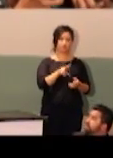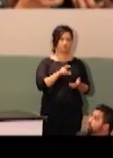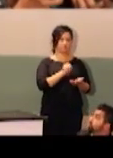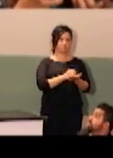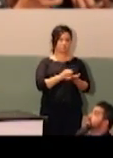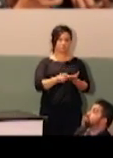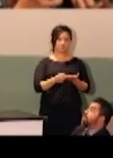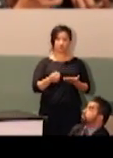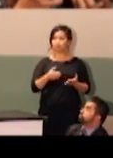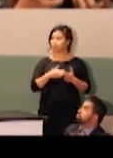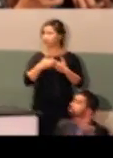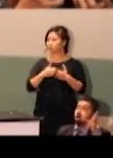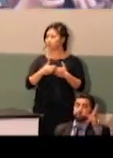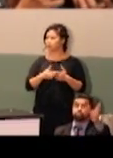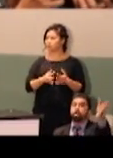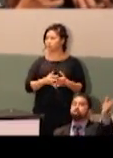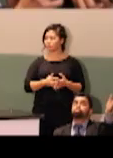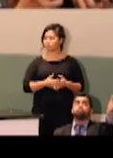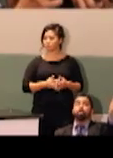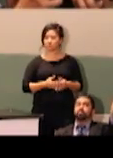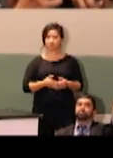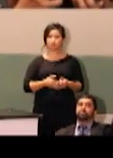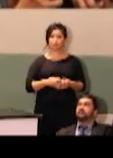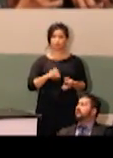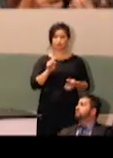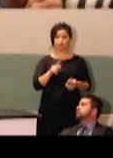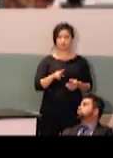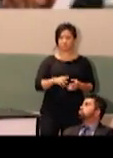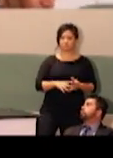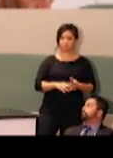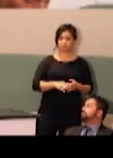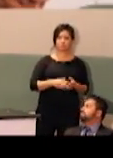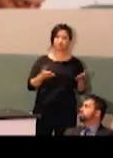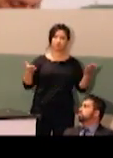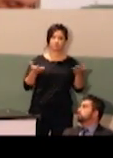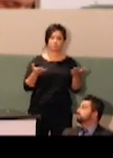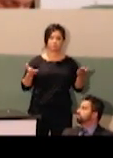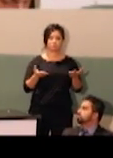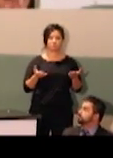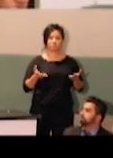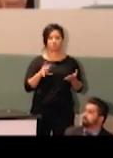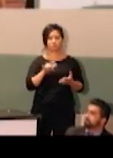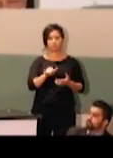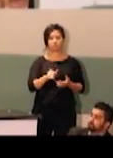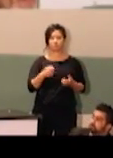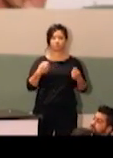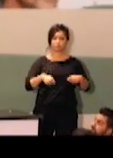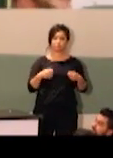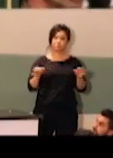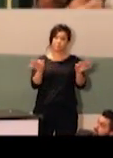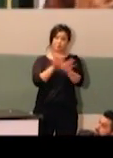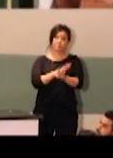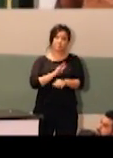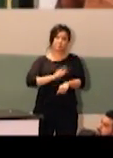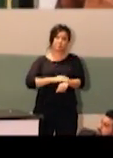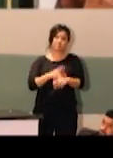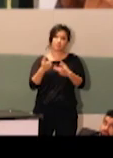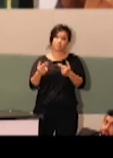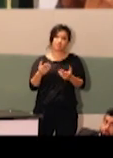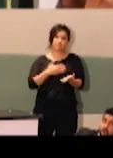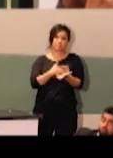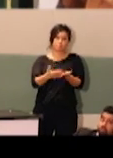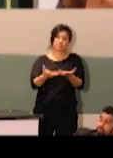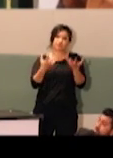candidato, olha aqui. Olha, por favor, esse debate... deve acabar como começou. Por